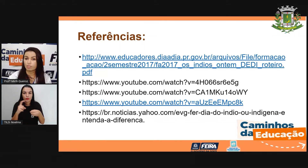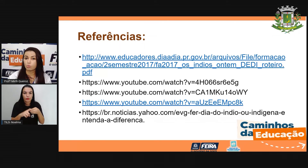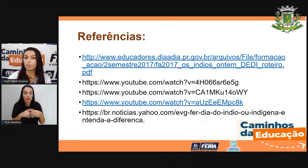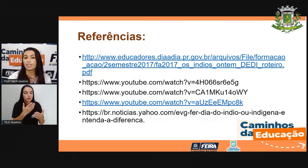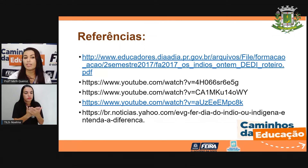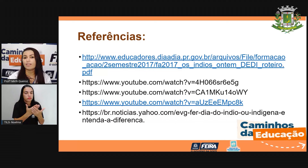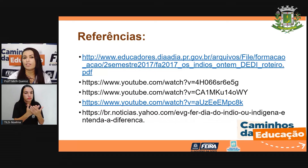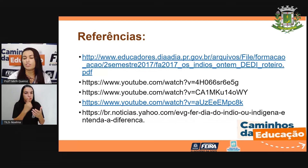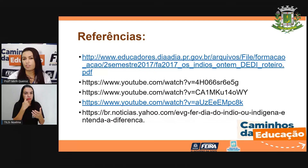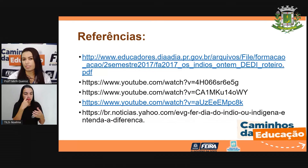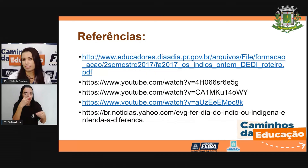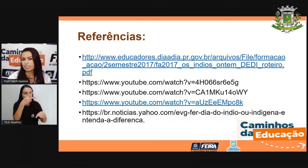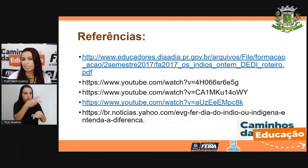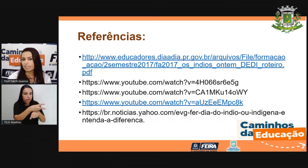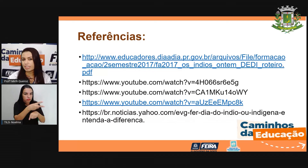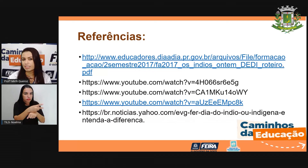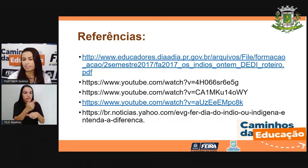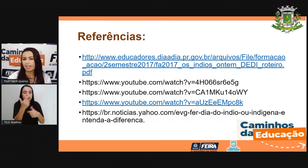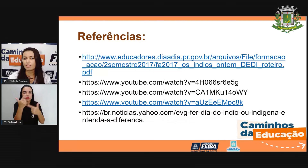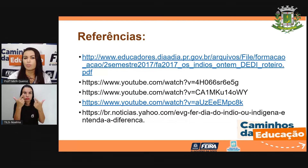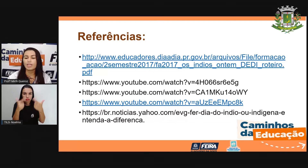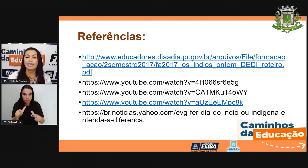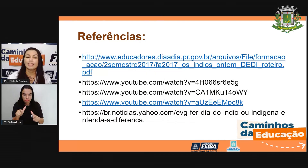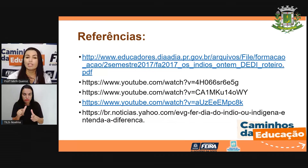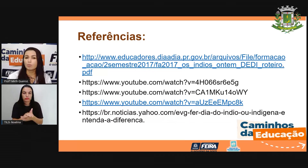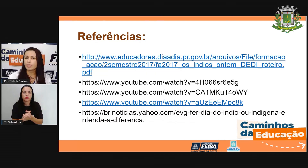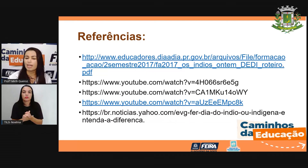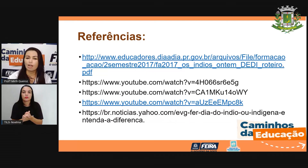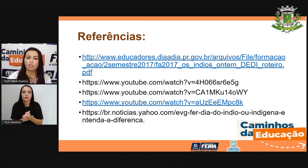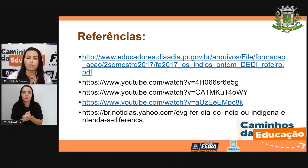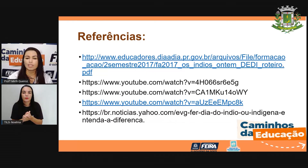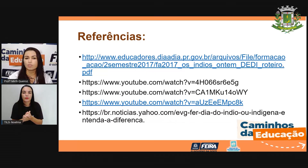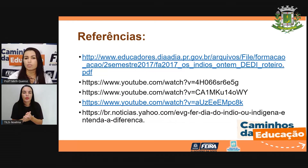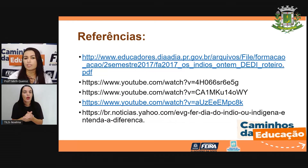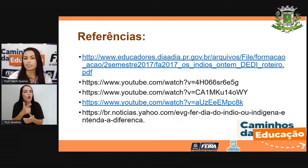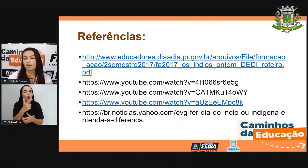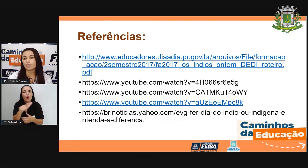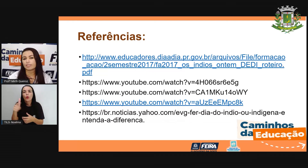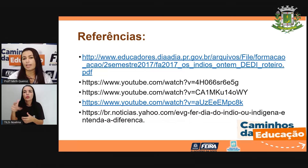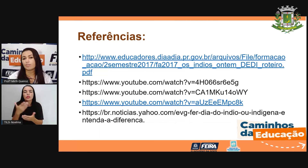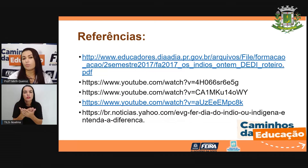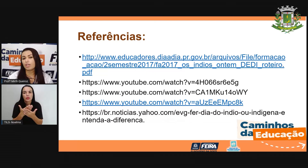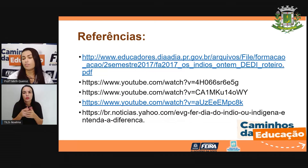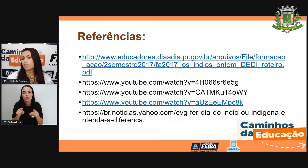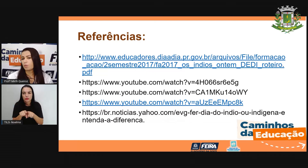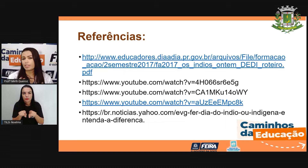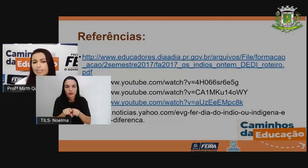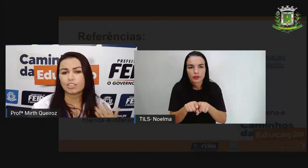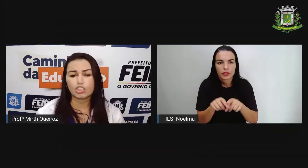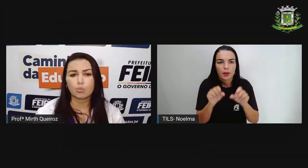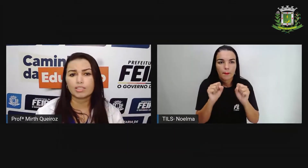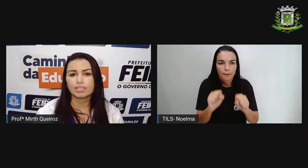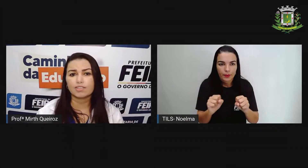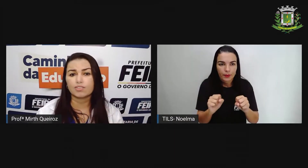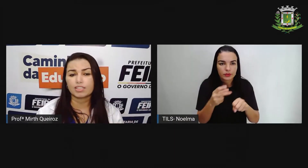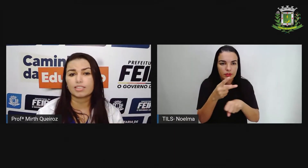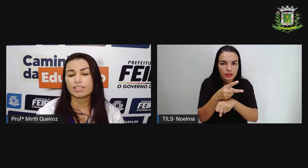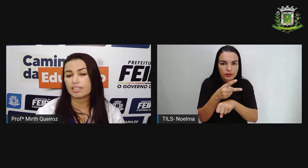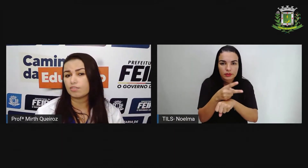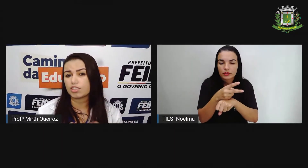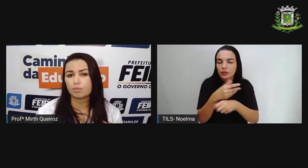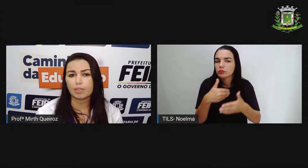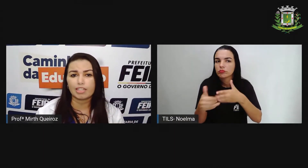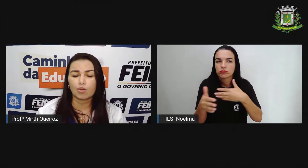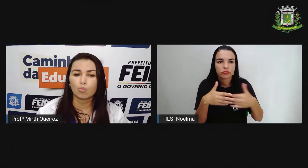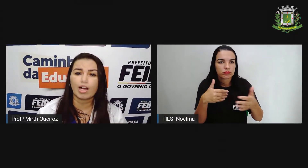canal SEDUC de Feira de Santana, certo? Tanto essa aula quanto as outras aulas, certo? Vocês podem assistir quantas vezes vocês